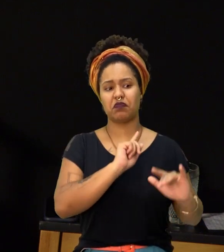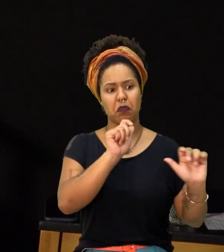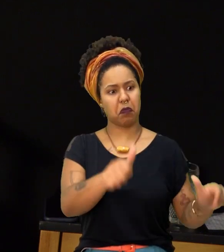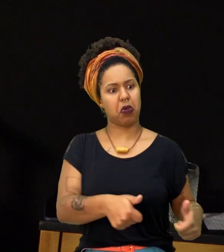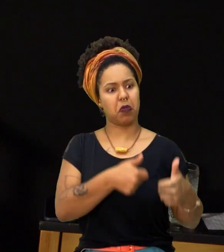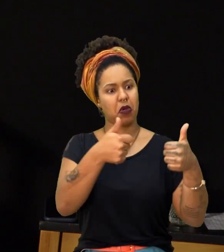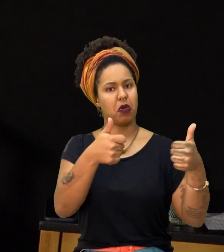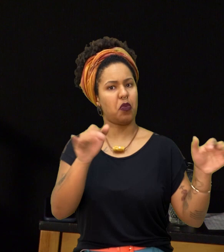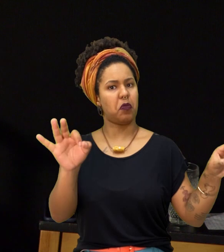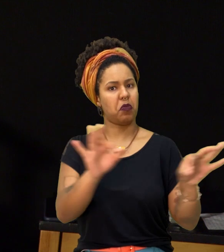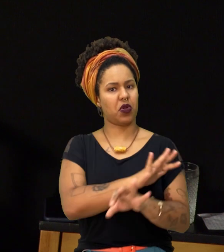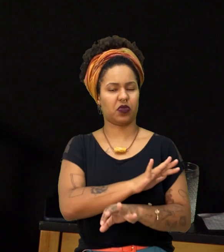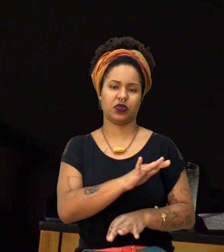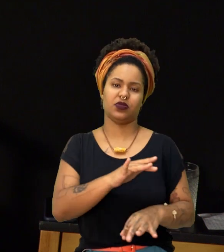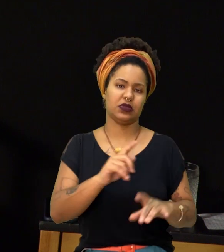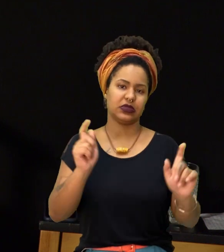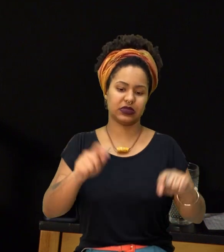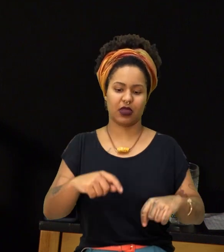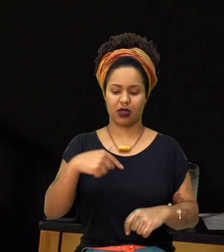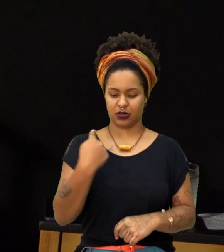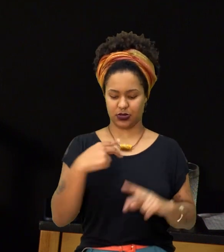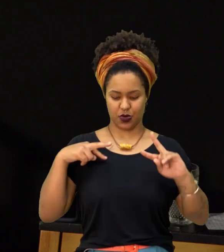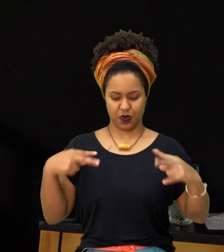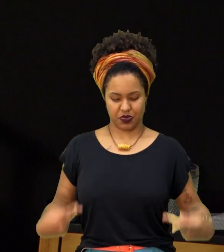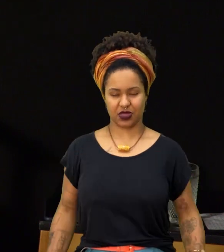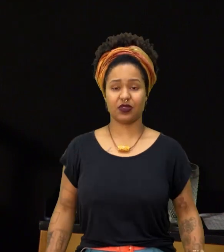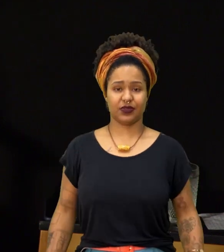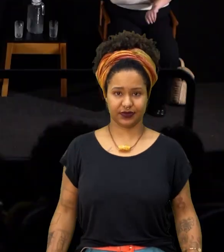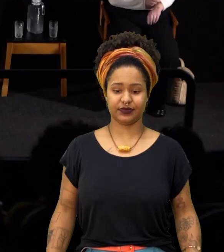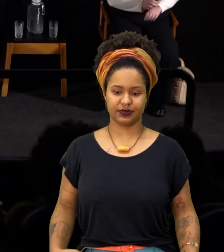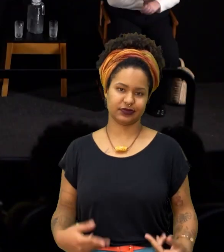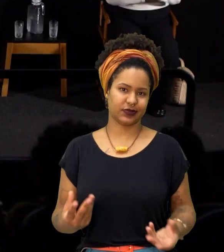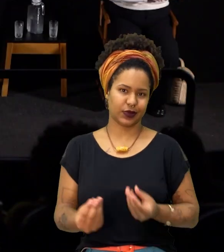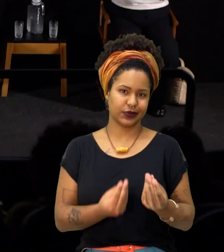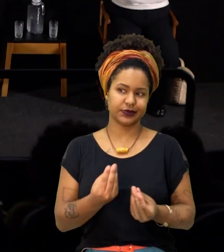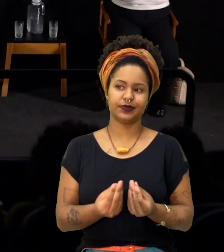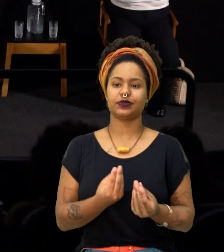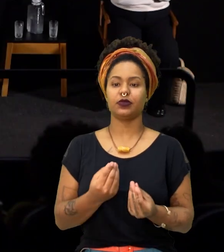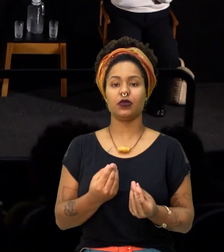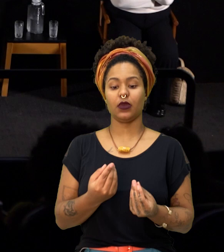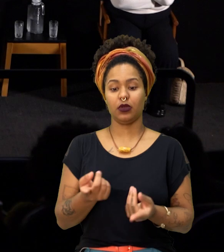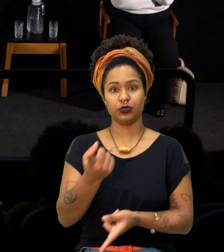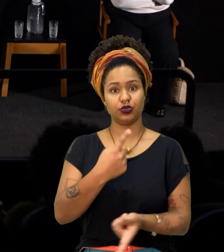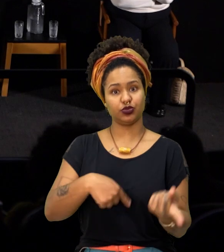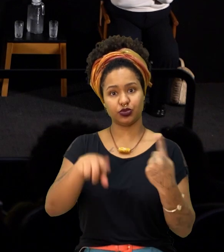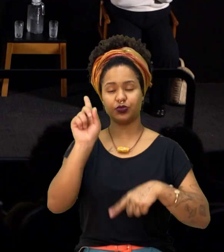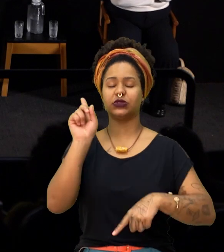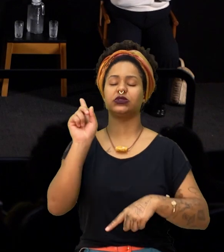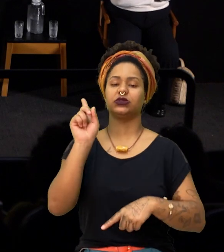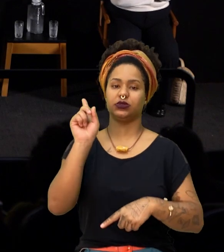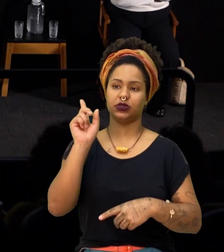gente pode ter como ser humano, né? No sentido de que a superação, tá certo,